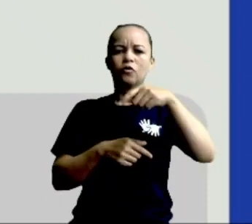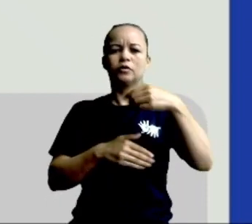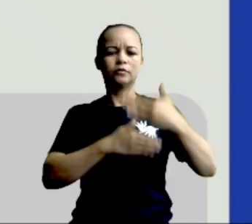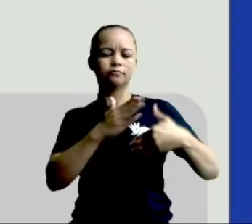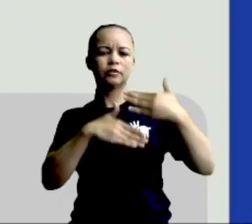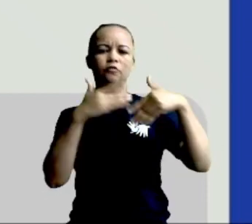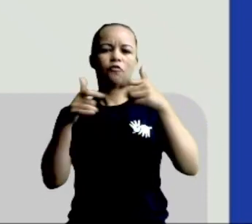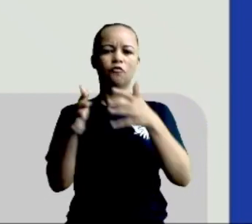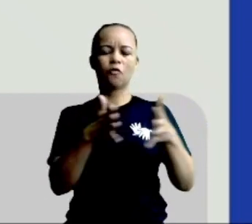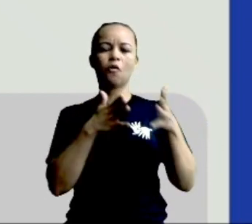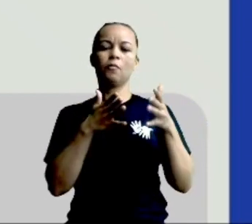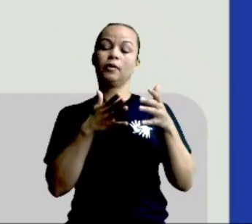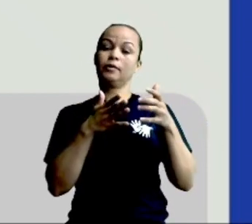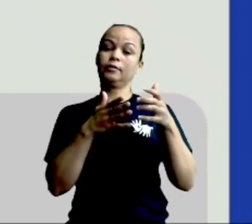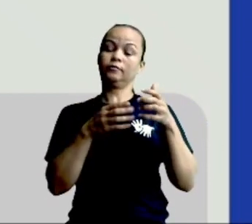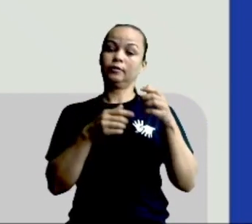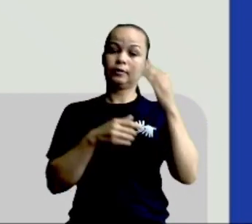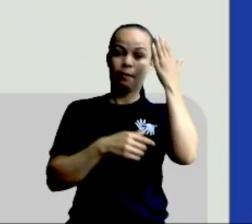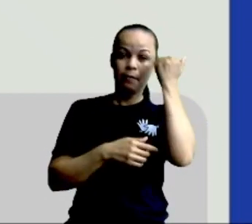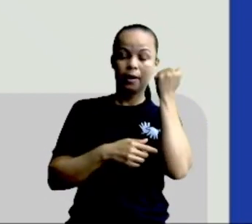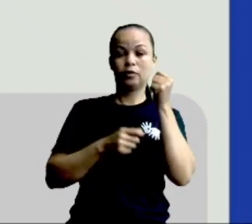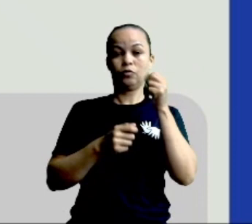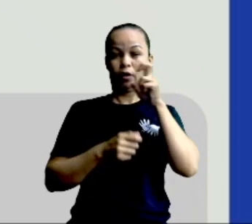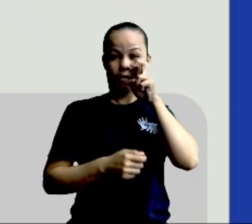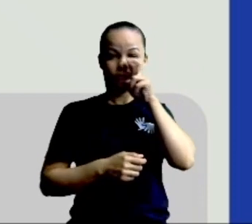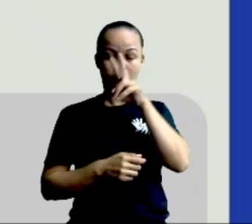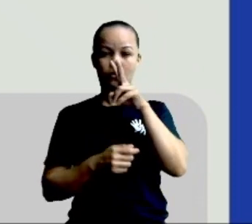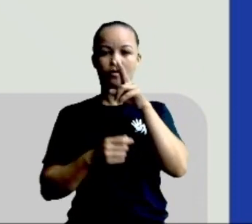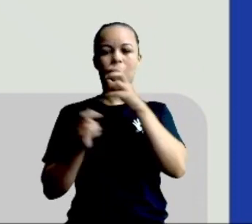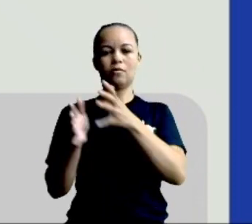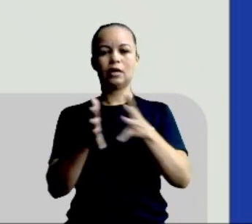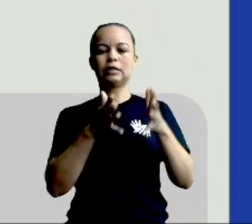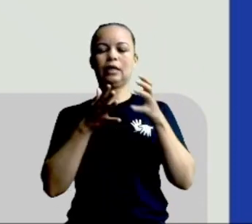desenvolvida, supondo que a força seja